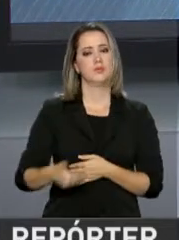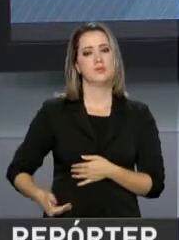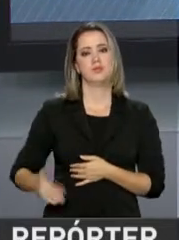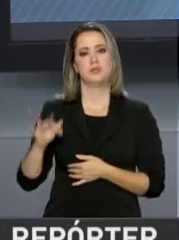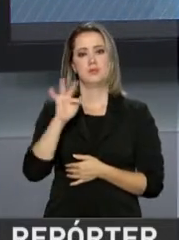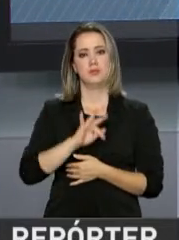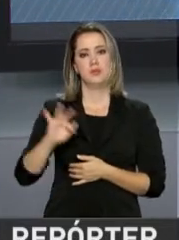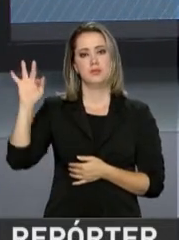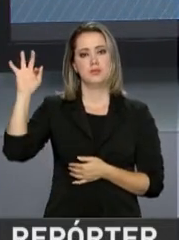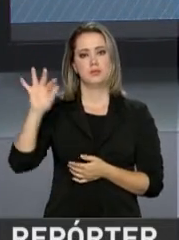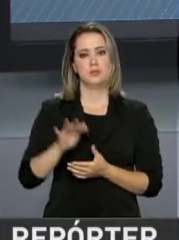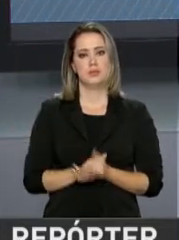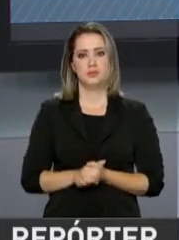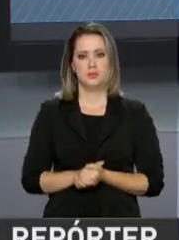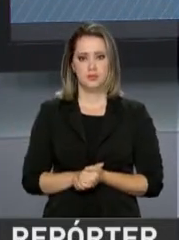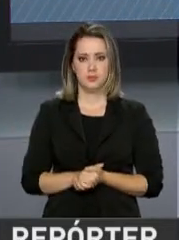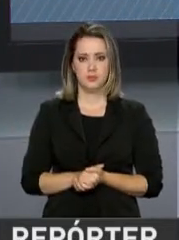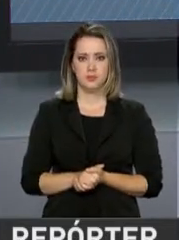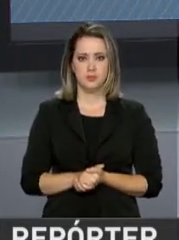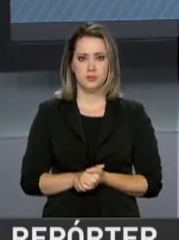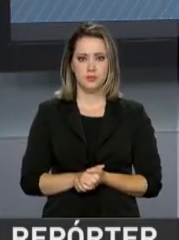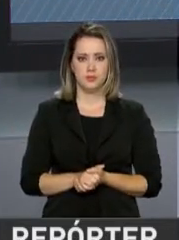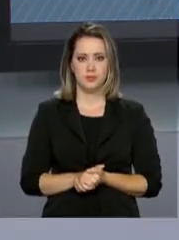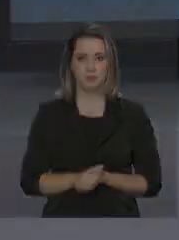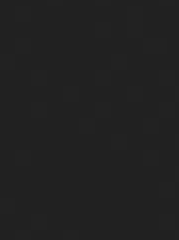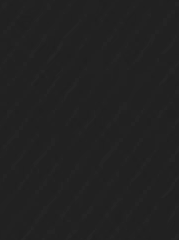nbr a tv do governo federal